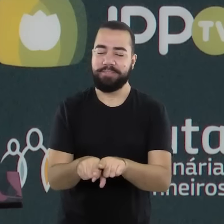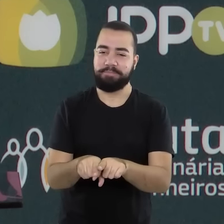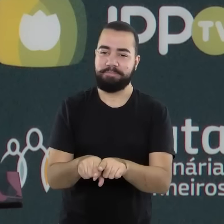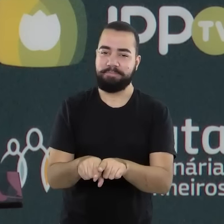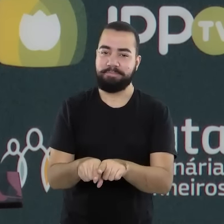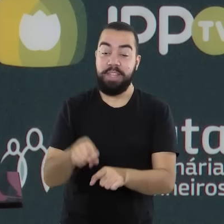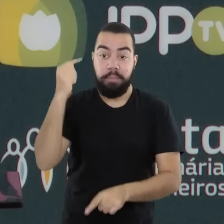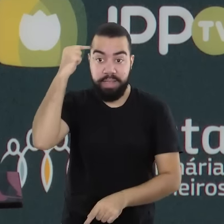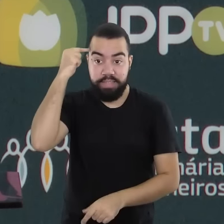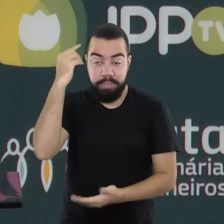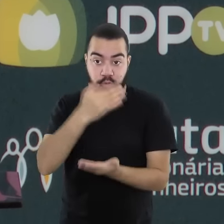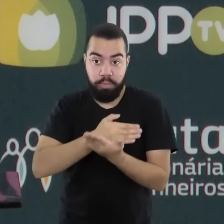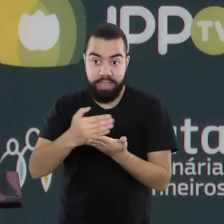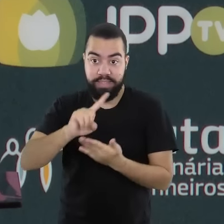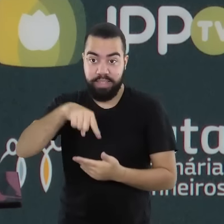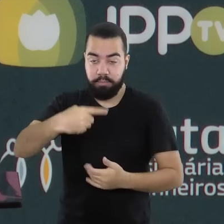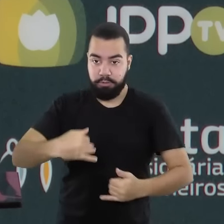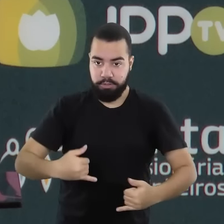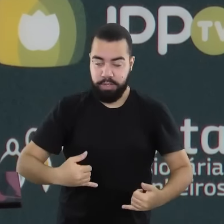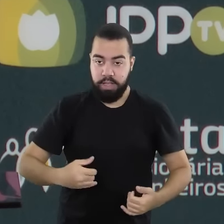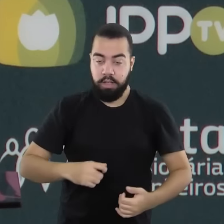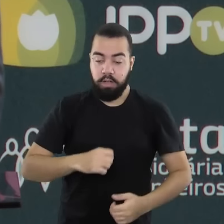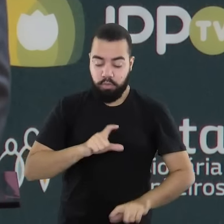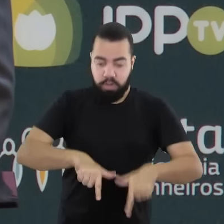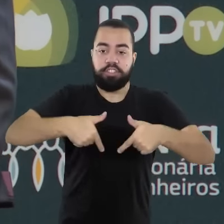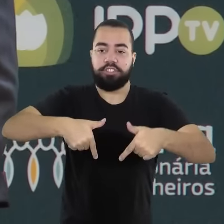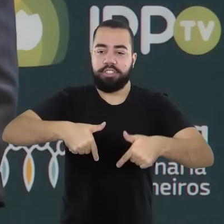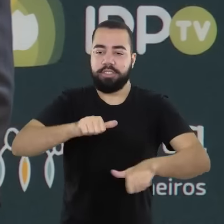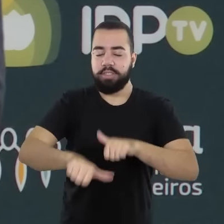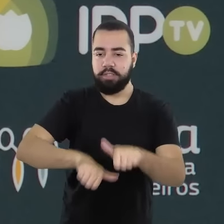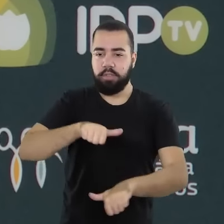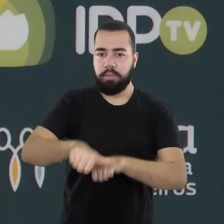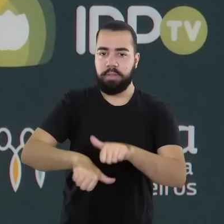Eu vi essa semana o tamanho da nossa soberba.